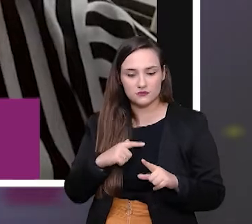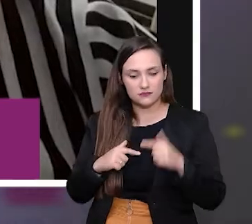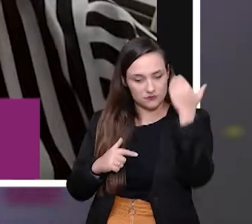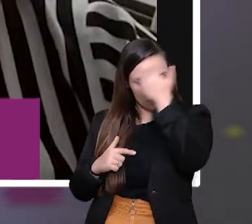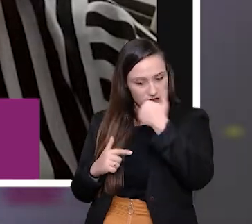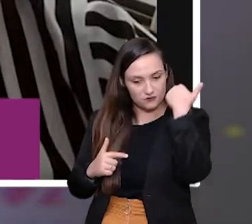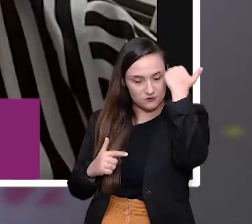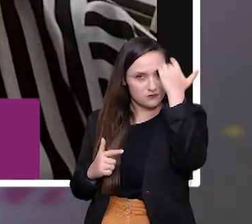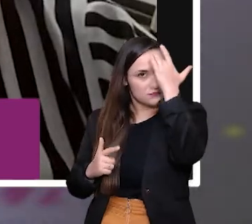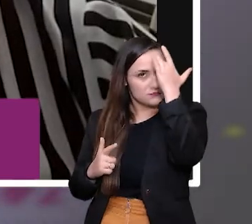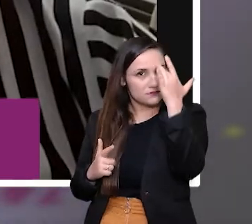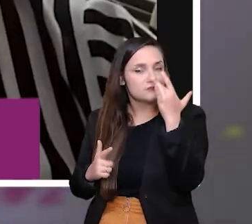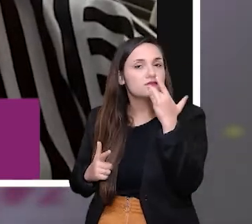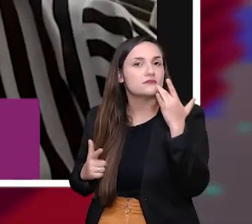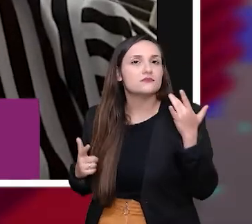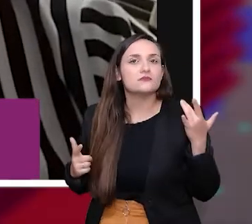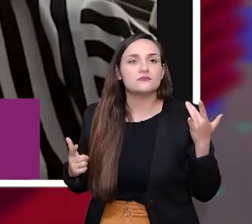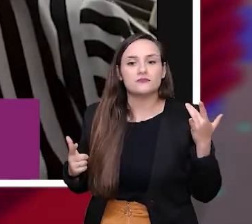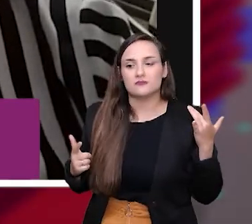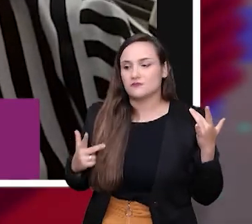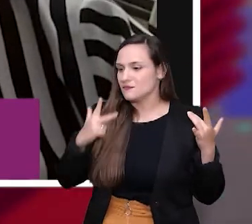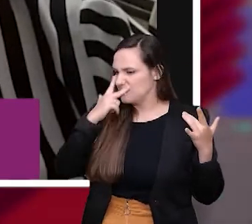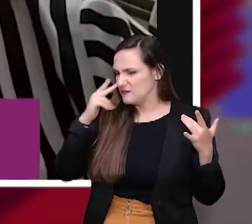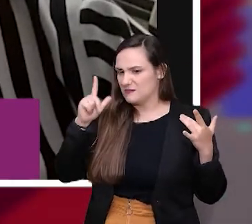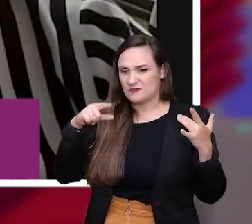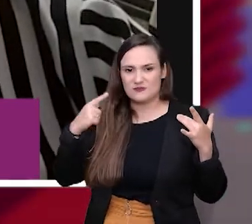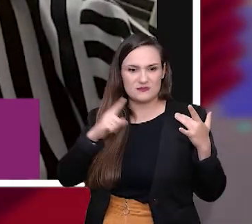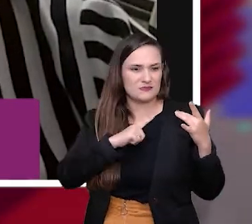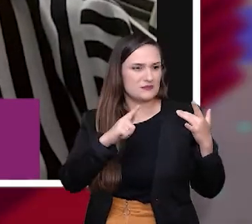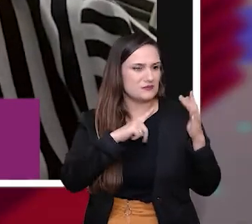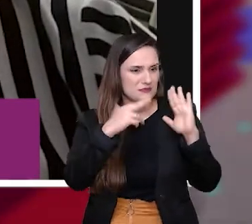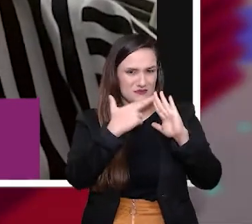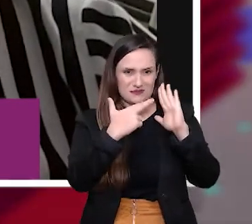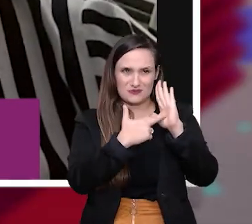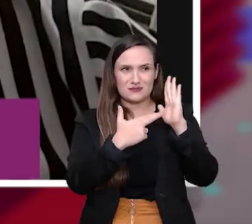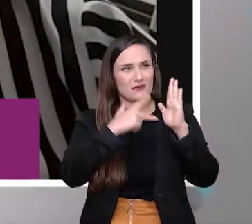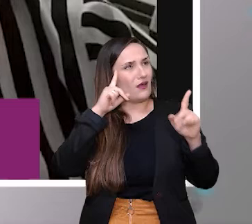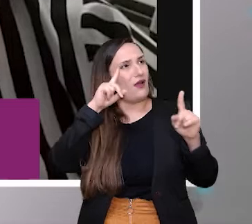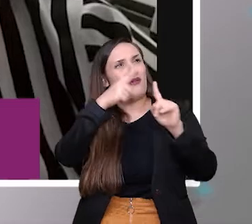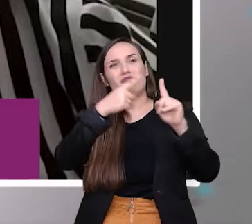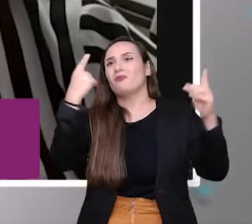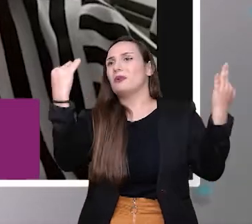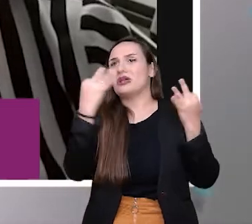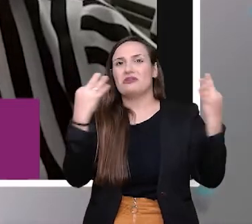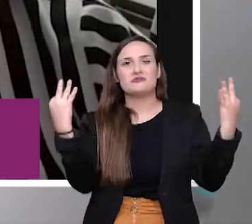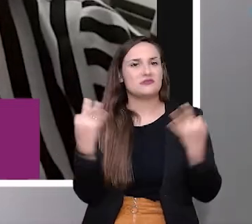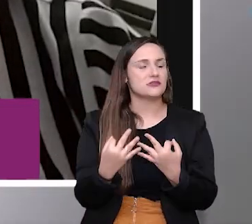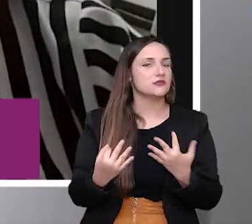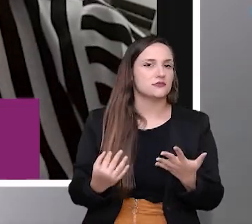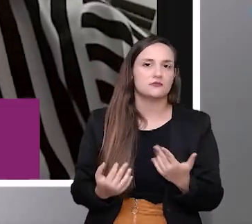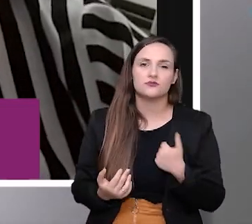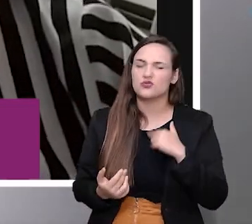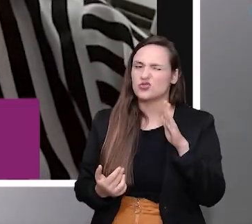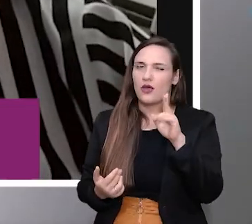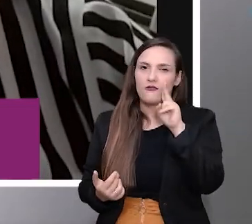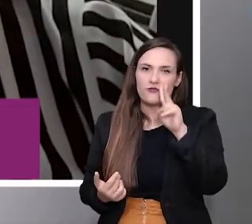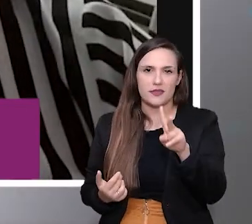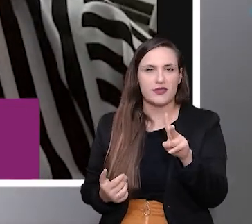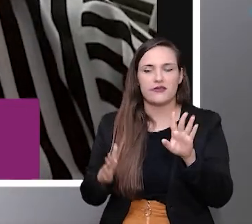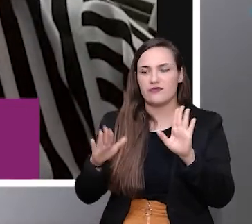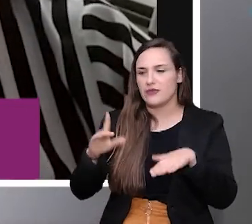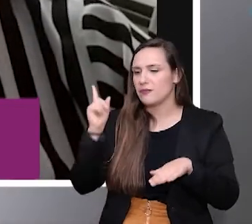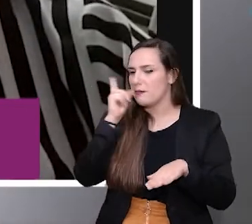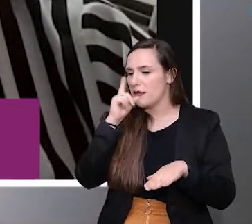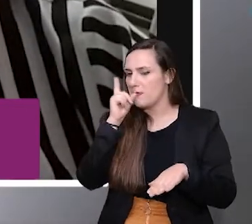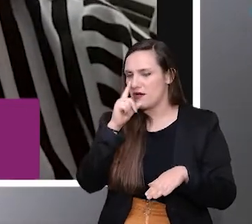né, física e intelectual, vamos dizer assim, porque essa exigência de que você tem que ir bem, né? Eu vejo